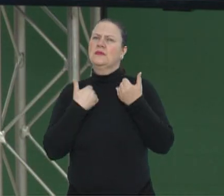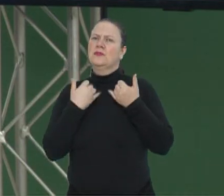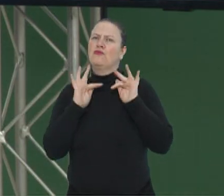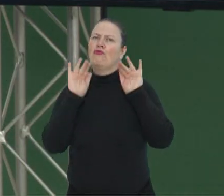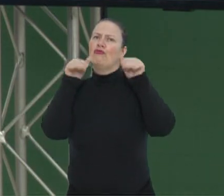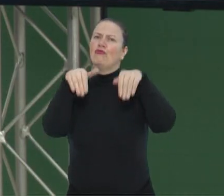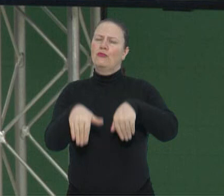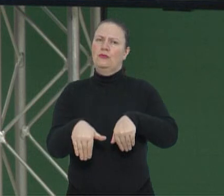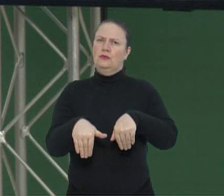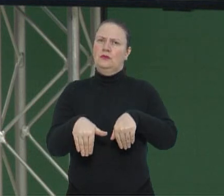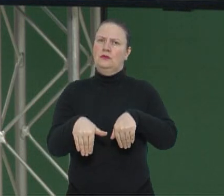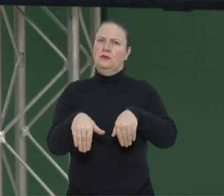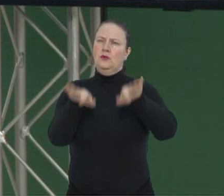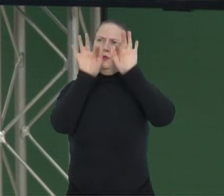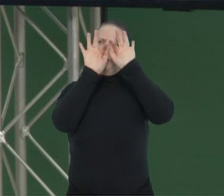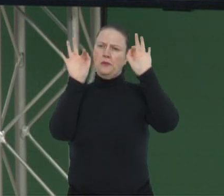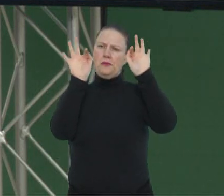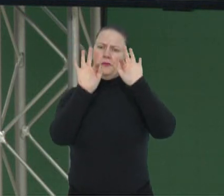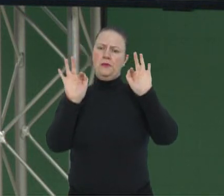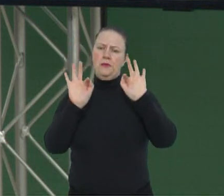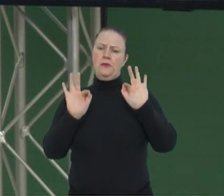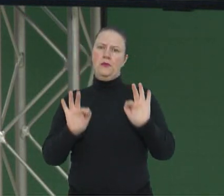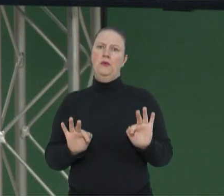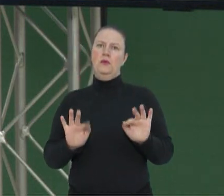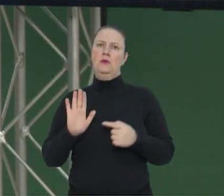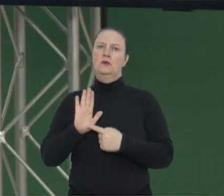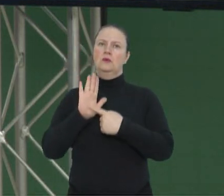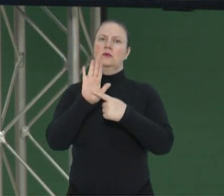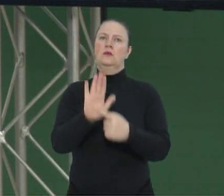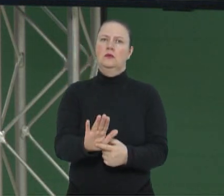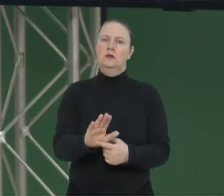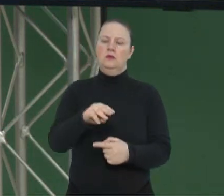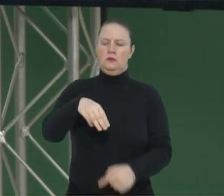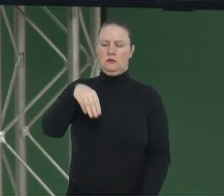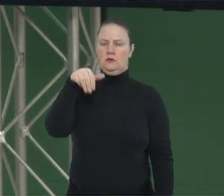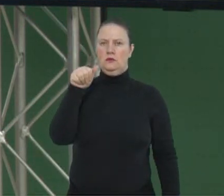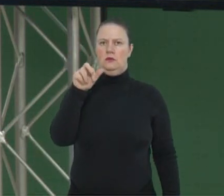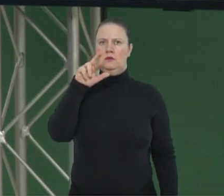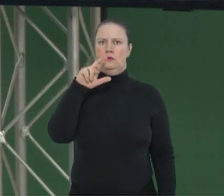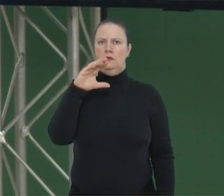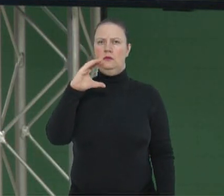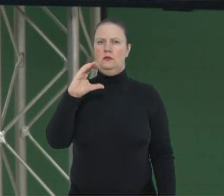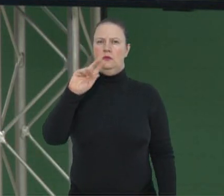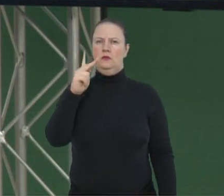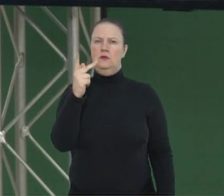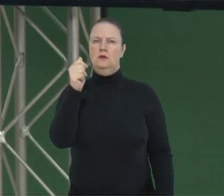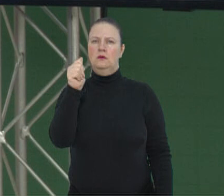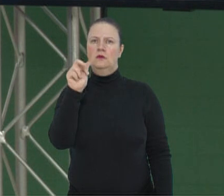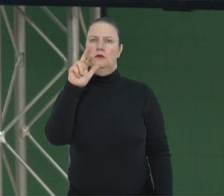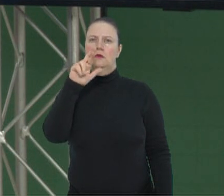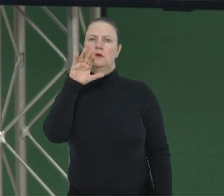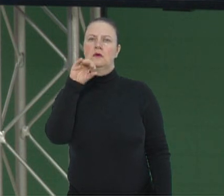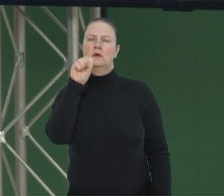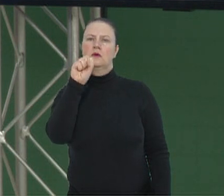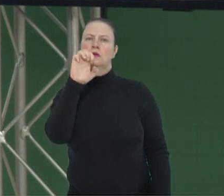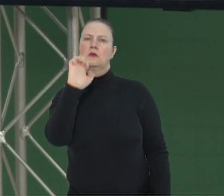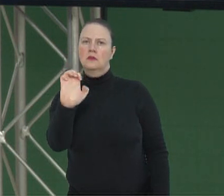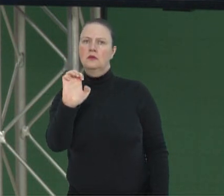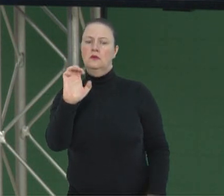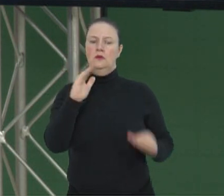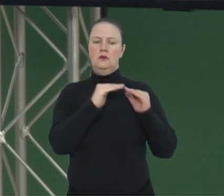né? Os últimos versos aqui, quando fala marchar-se de casa, né? Ele tem